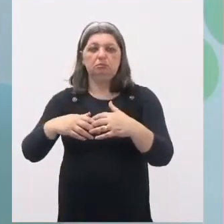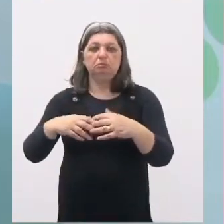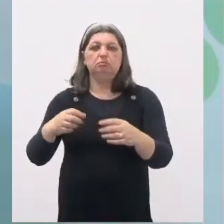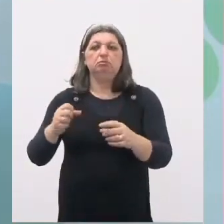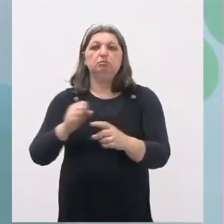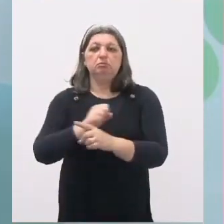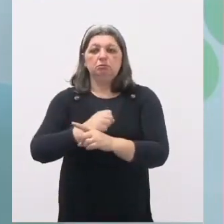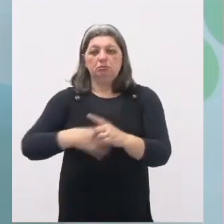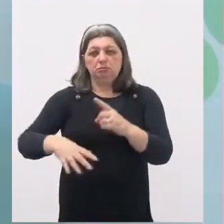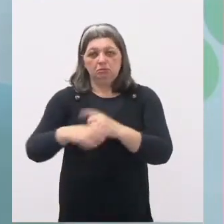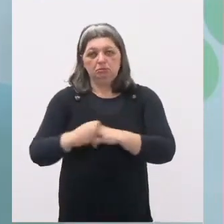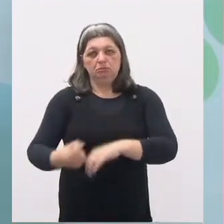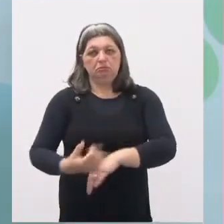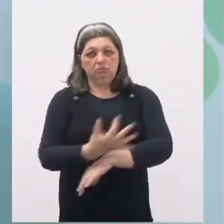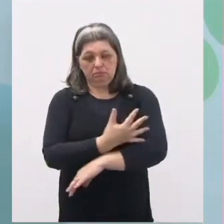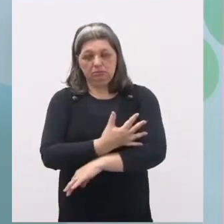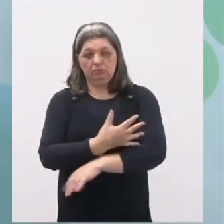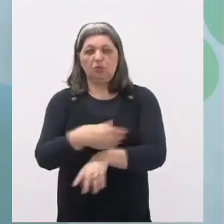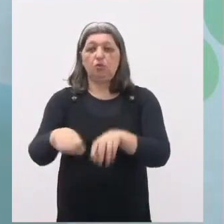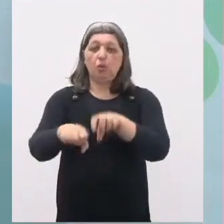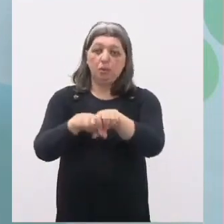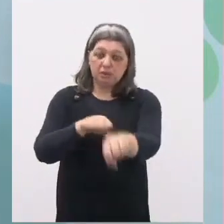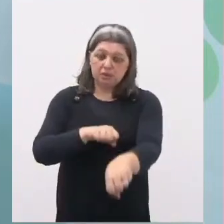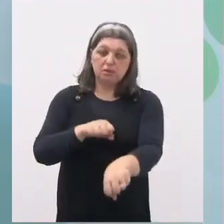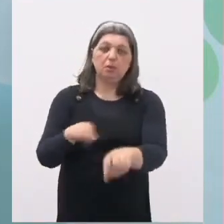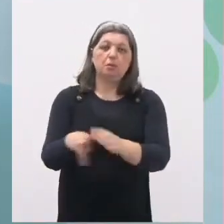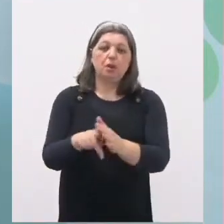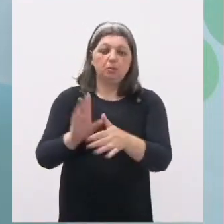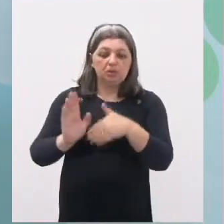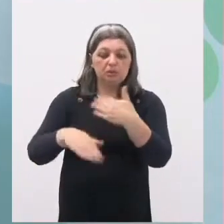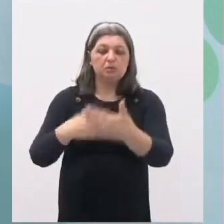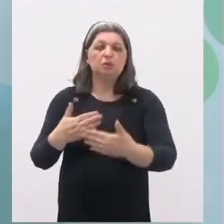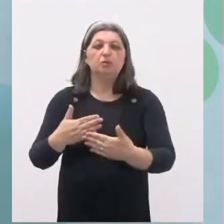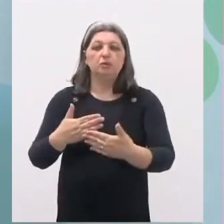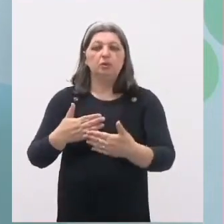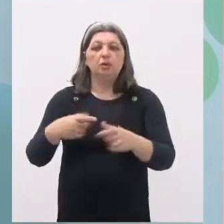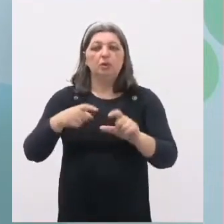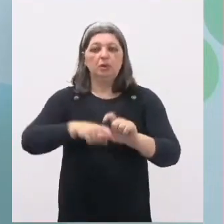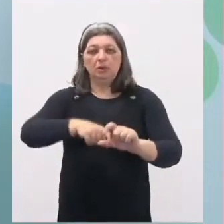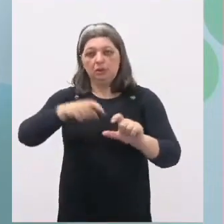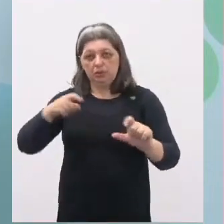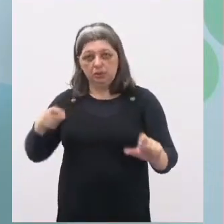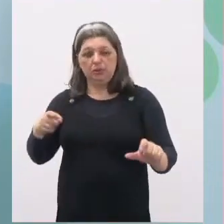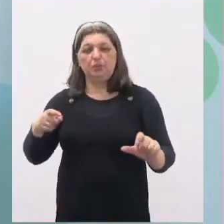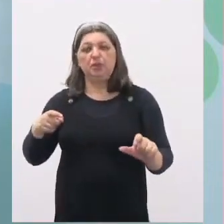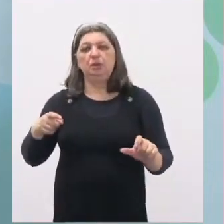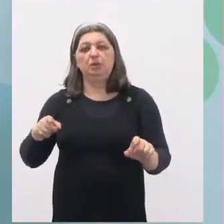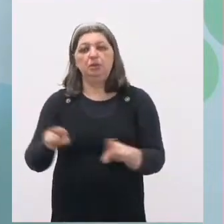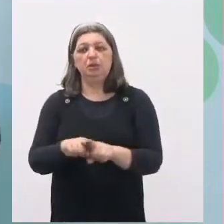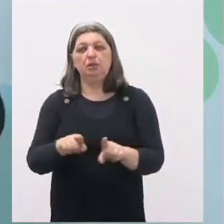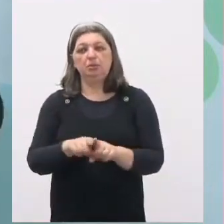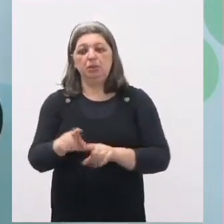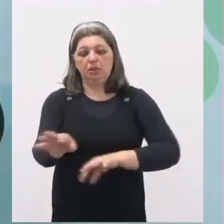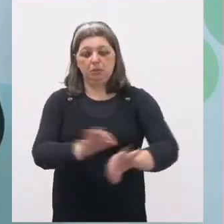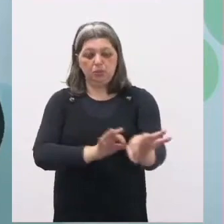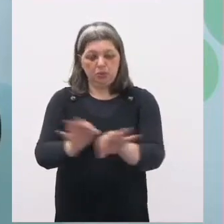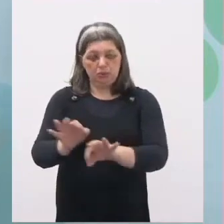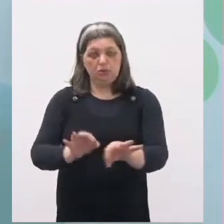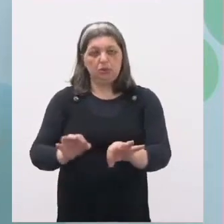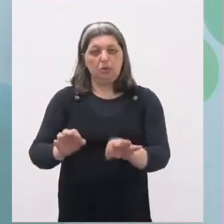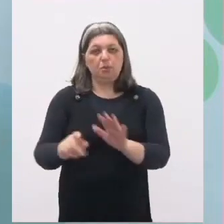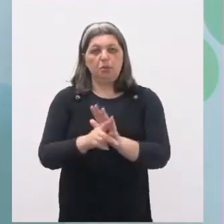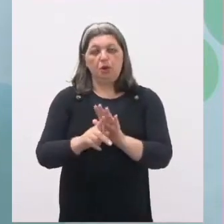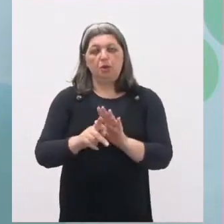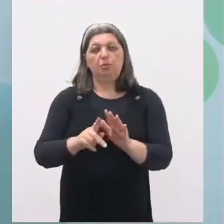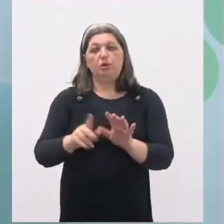formação integral do estudante como um desenvolvimento pleno, autonomia, a construção do seu projeto de vida. Você vê que isso cria uma